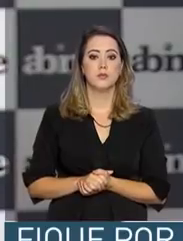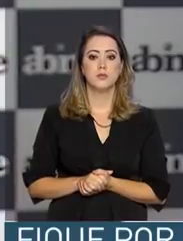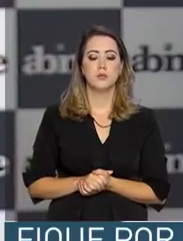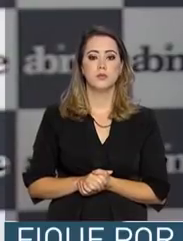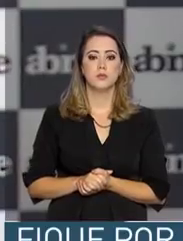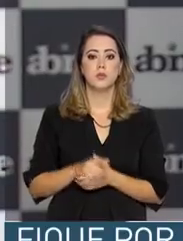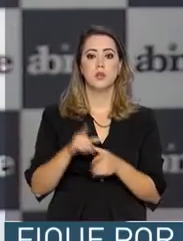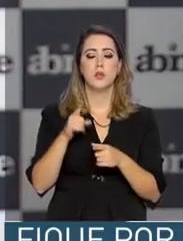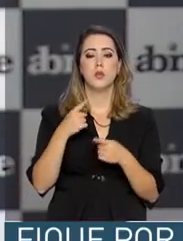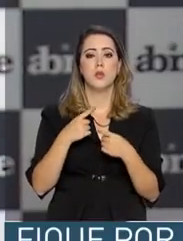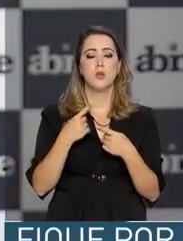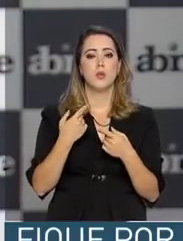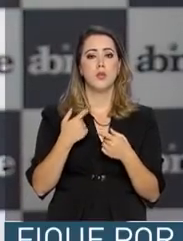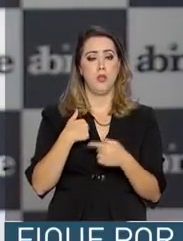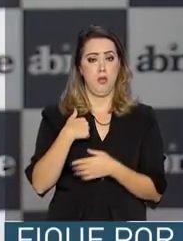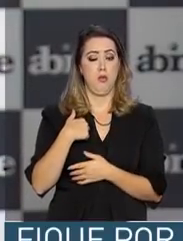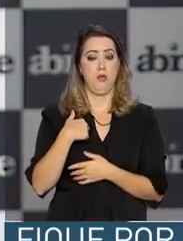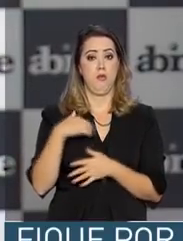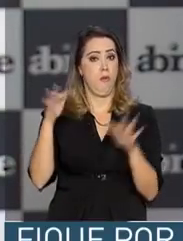Não, se deve ao entusiasmo que eu tenho